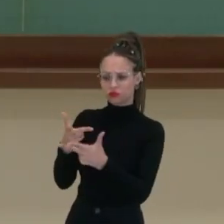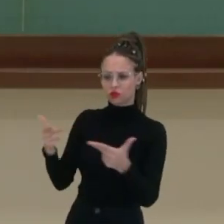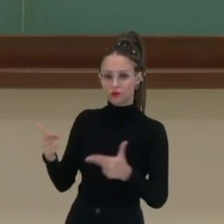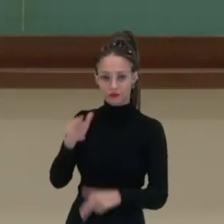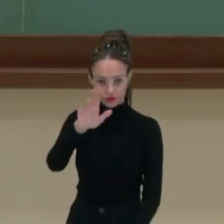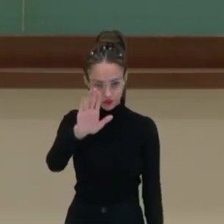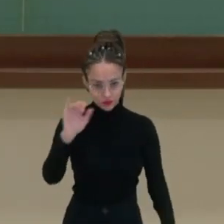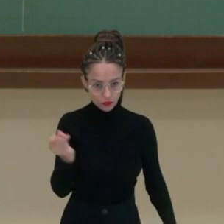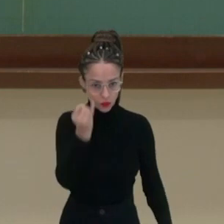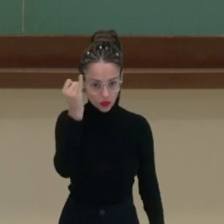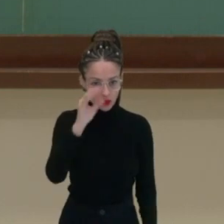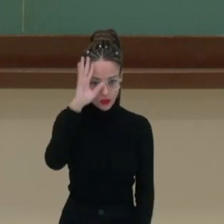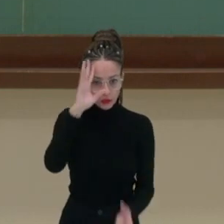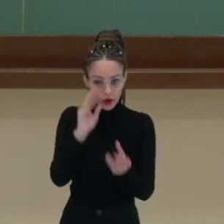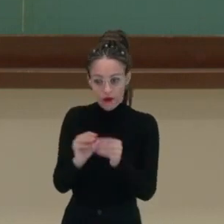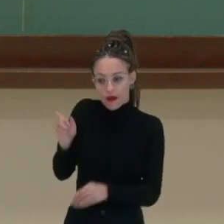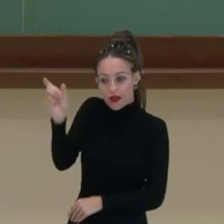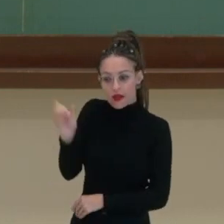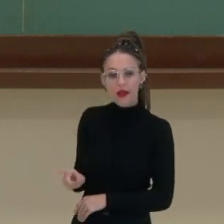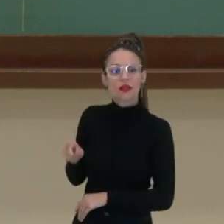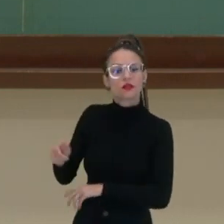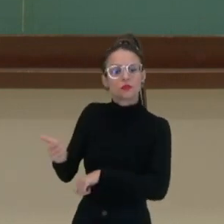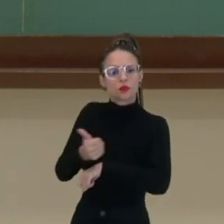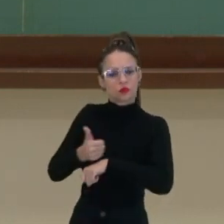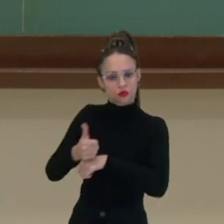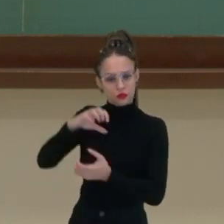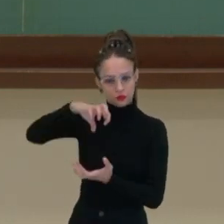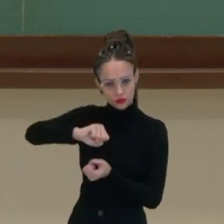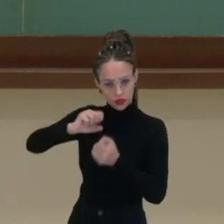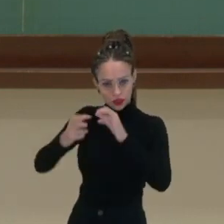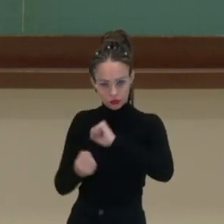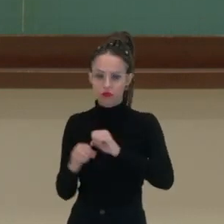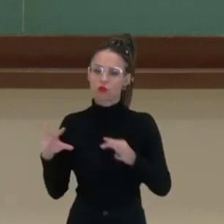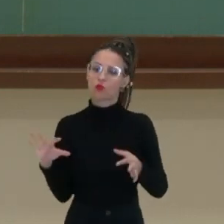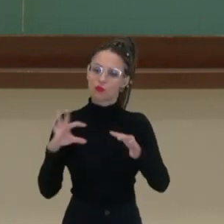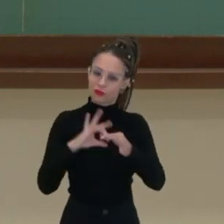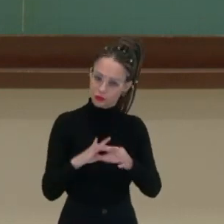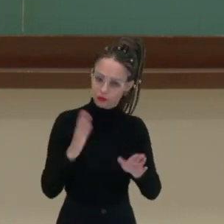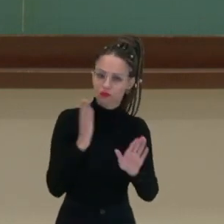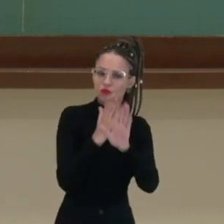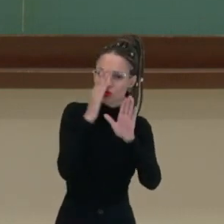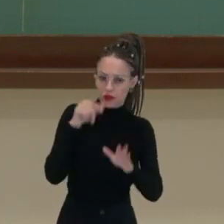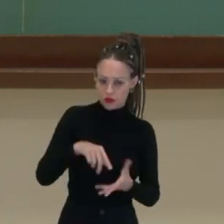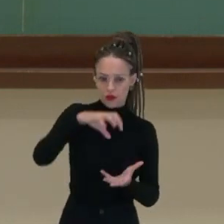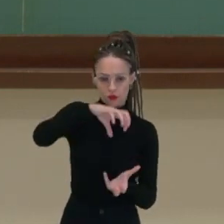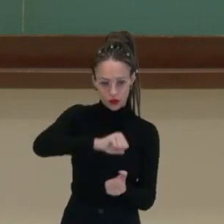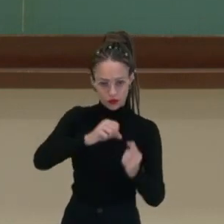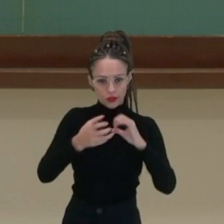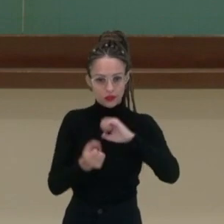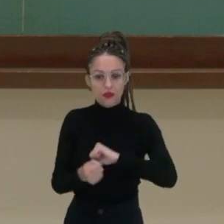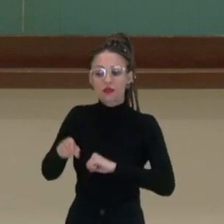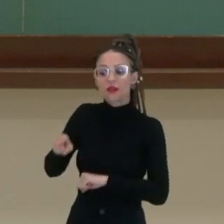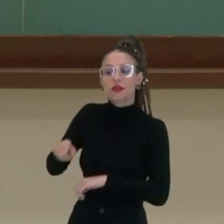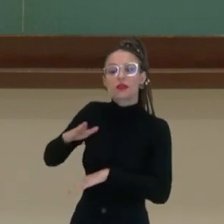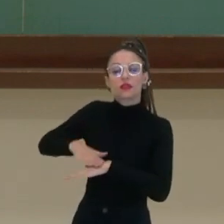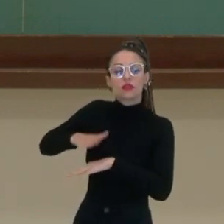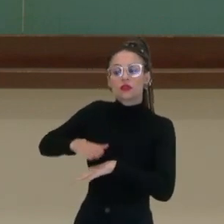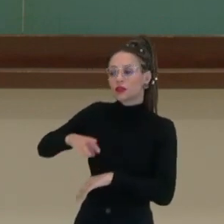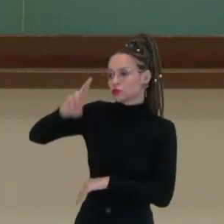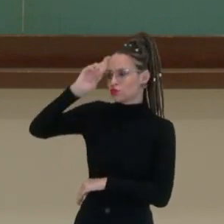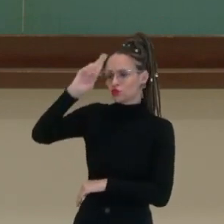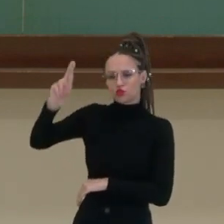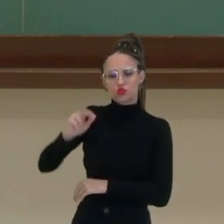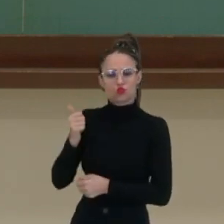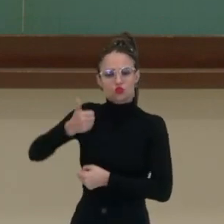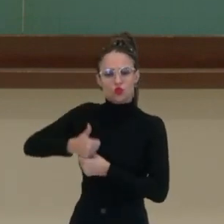que o artesão, por meio do artesanato, da produção, ele é o dono dos meios de